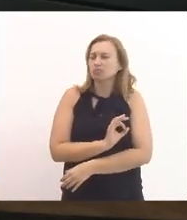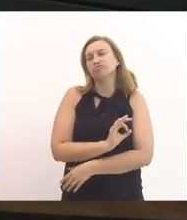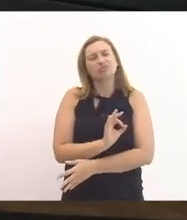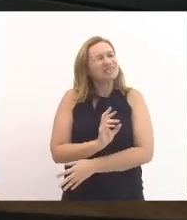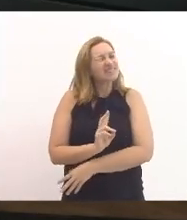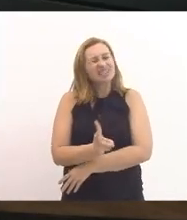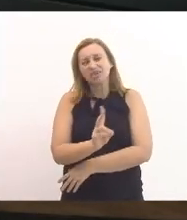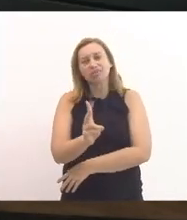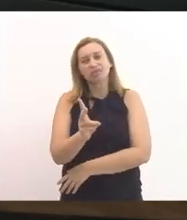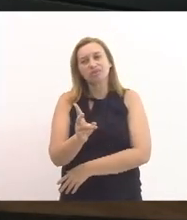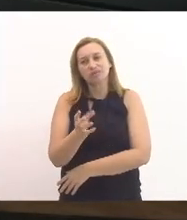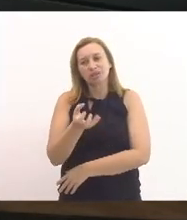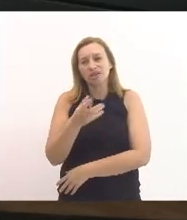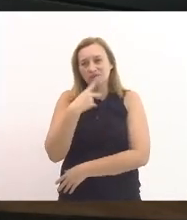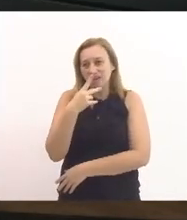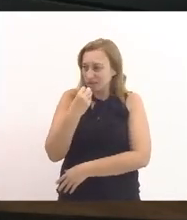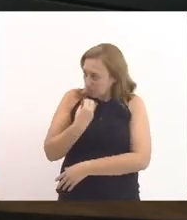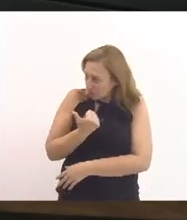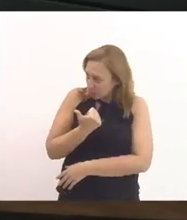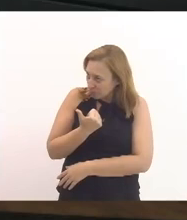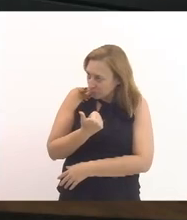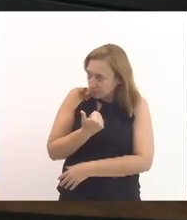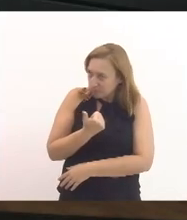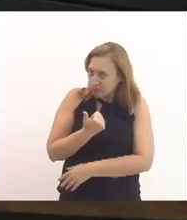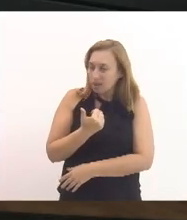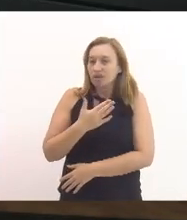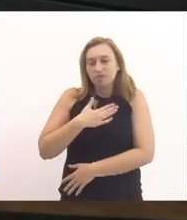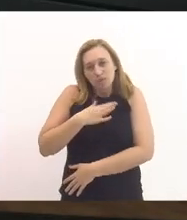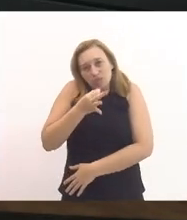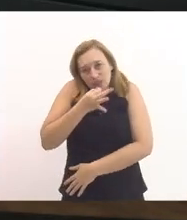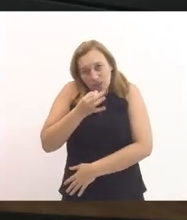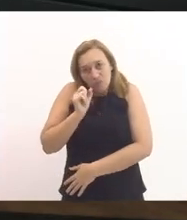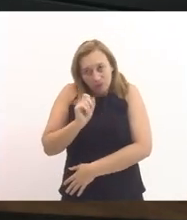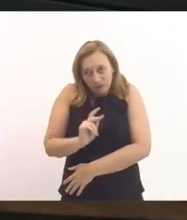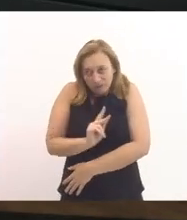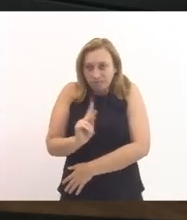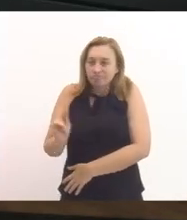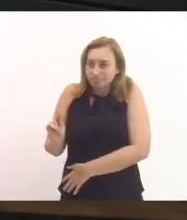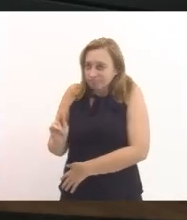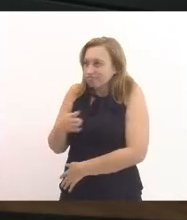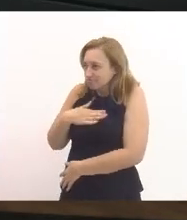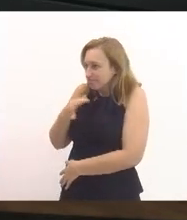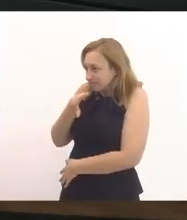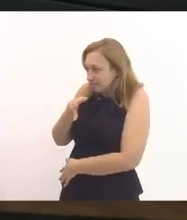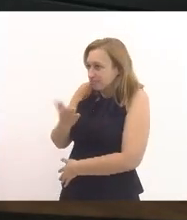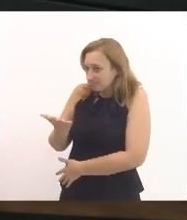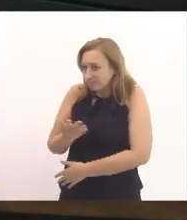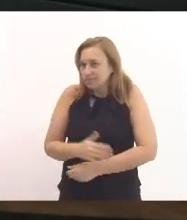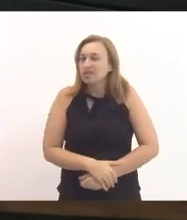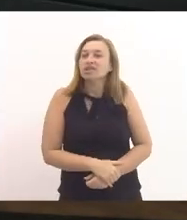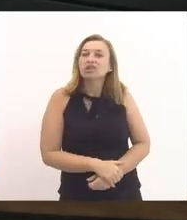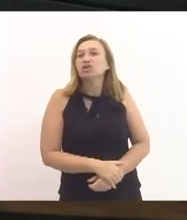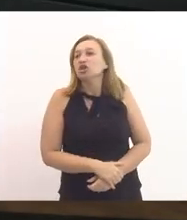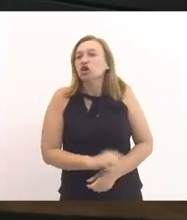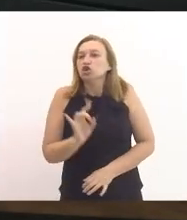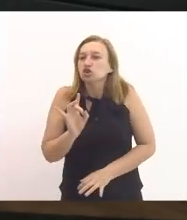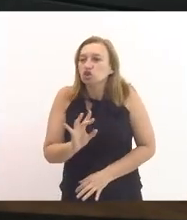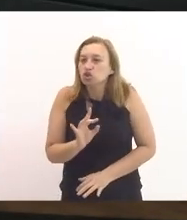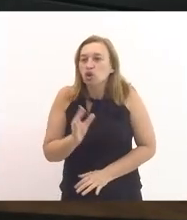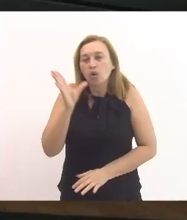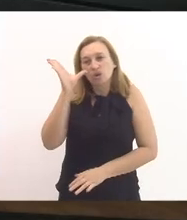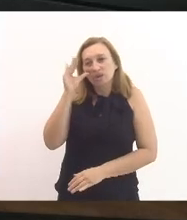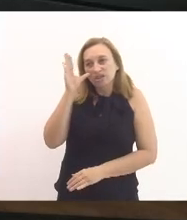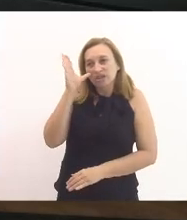só isso que eu queria dizer tá bom E se a minha posição tá gente você é minha posição que isso só